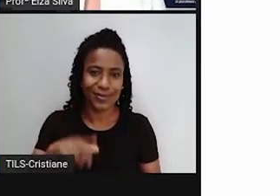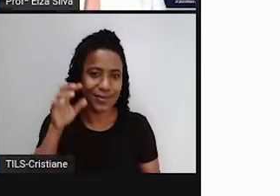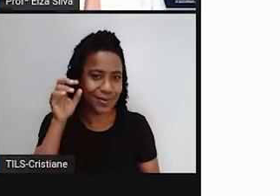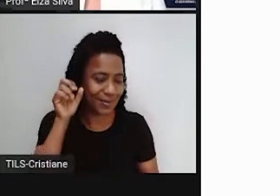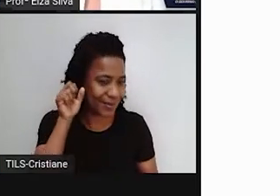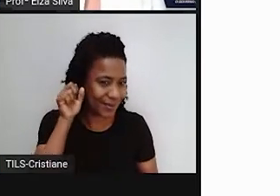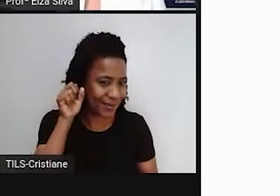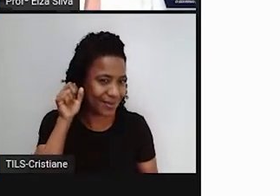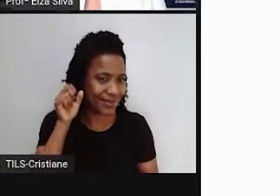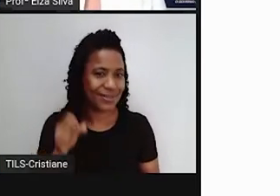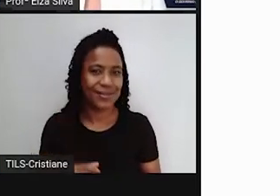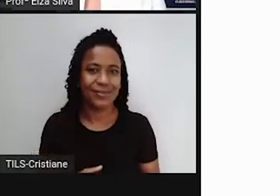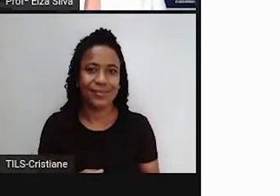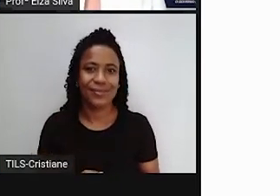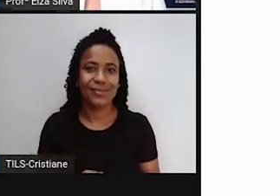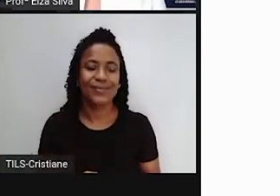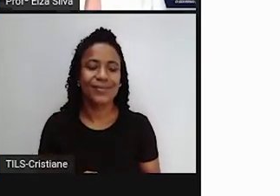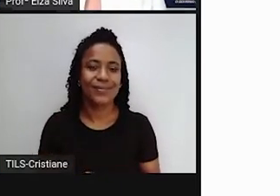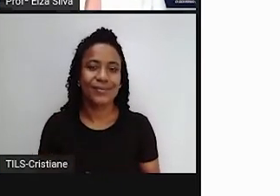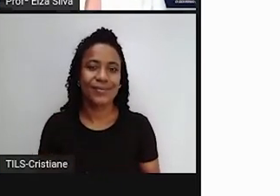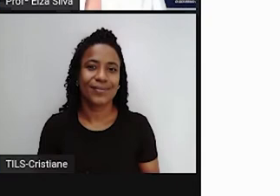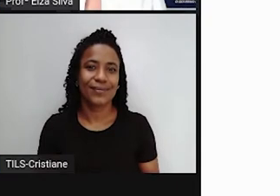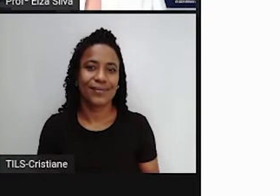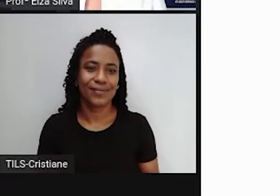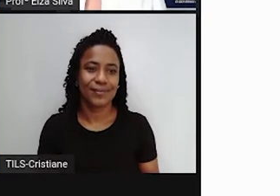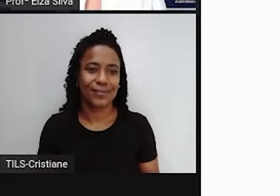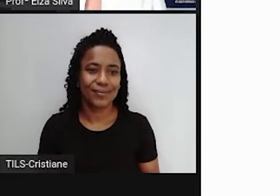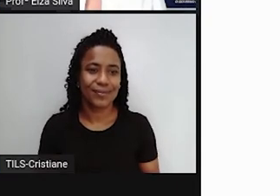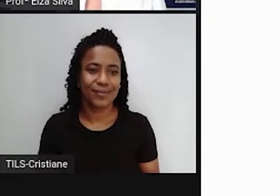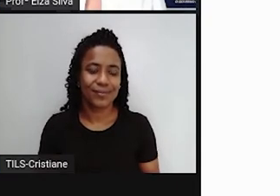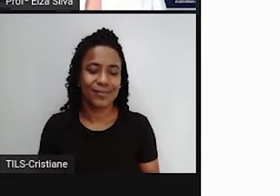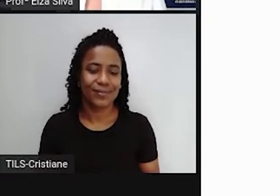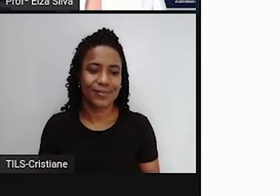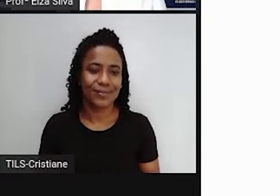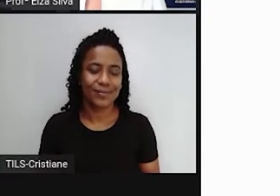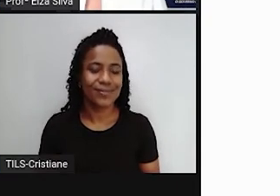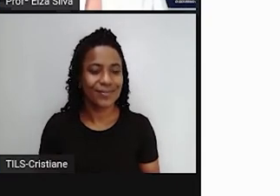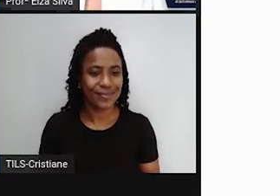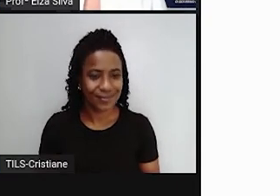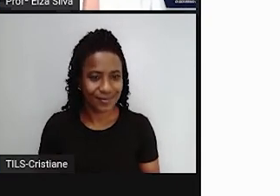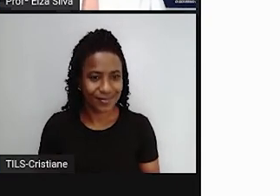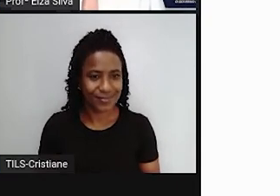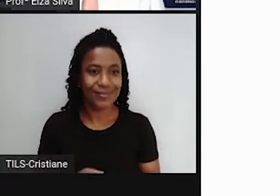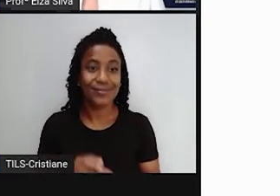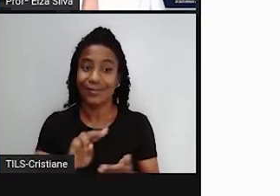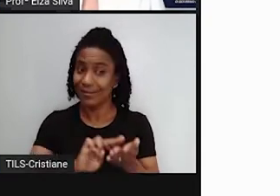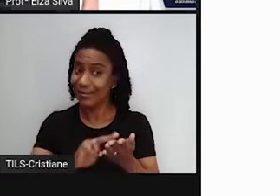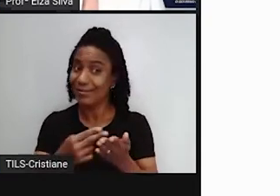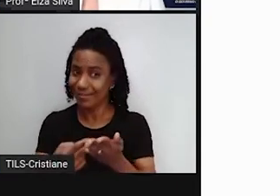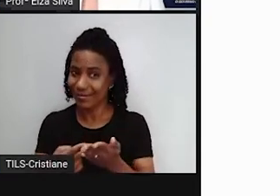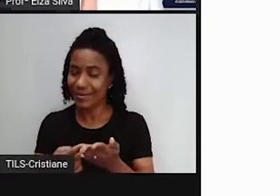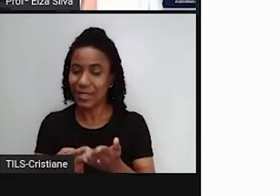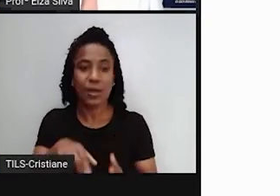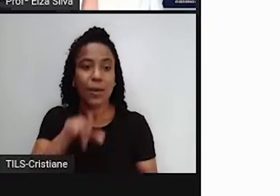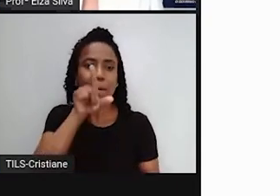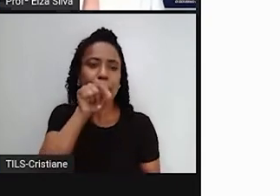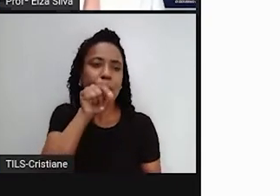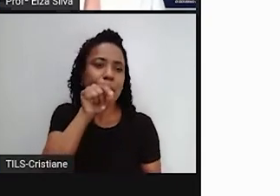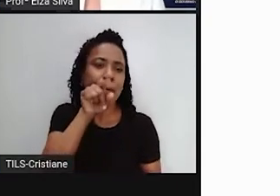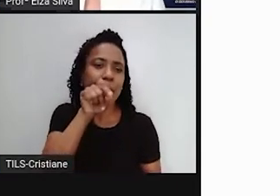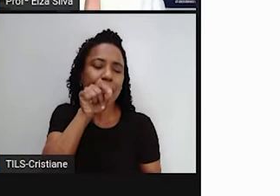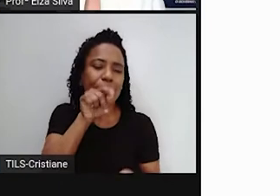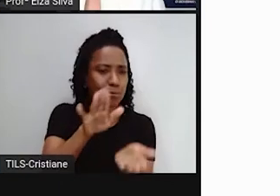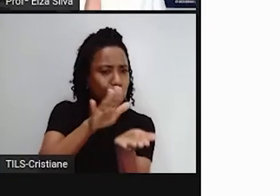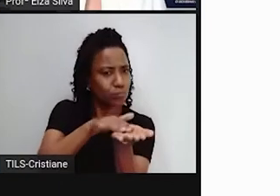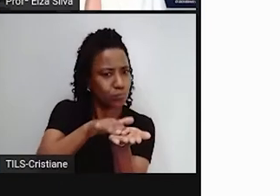bush. A bird in the hand is worth two in the bush. Um pássaro nas mãos vale mais